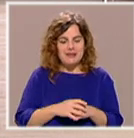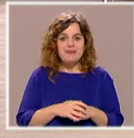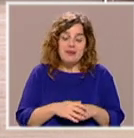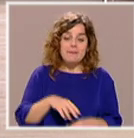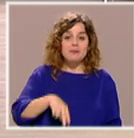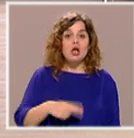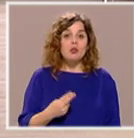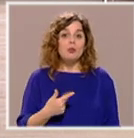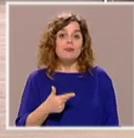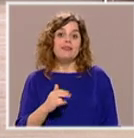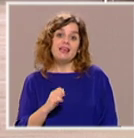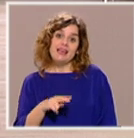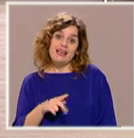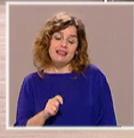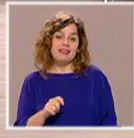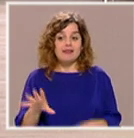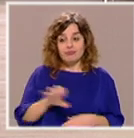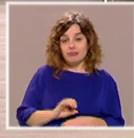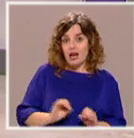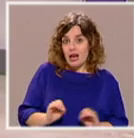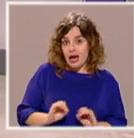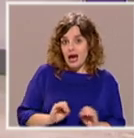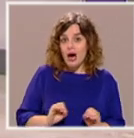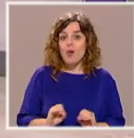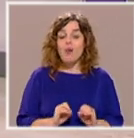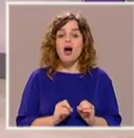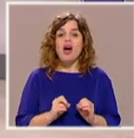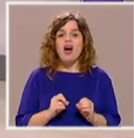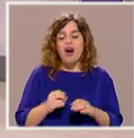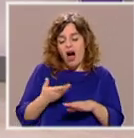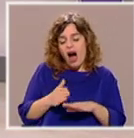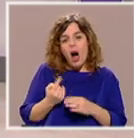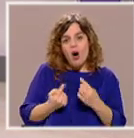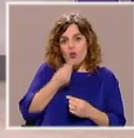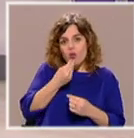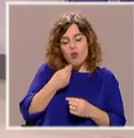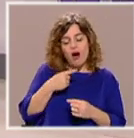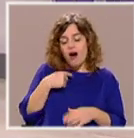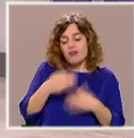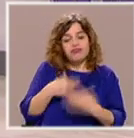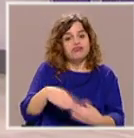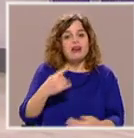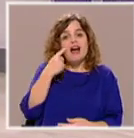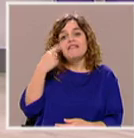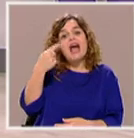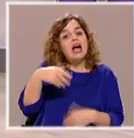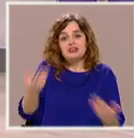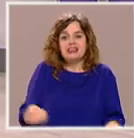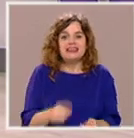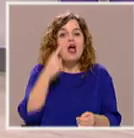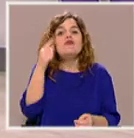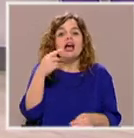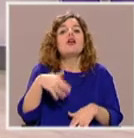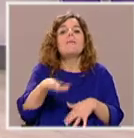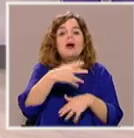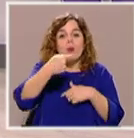que não são absorvidos e os restos dos alimentos que resultam no processo de digestão têm que seguir então a sua viagem. E vão seguir a viagem para onde? A seguir ao intestino